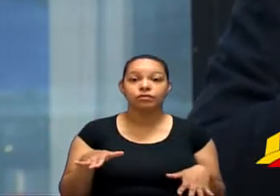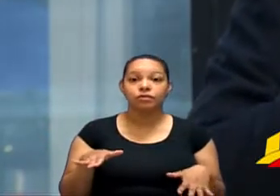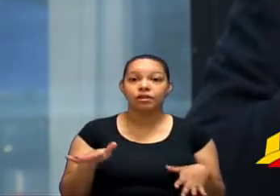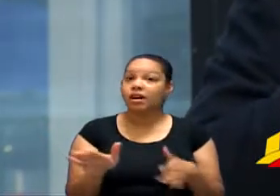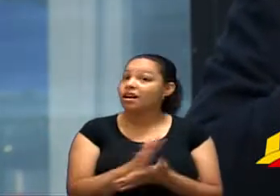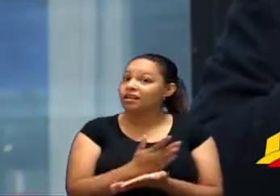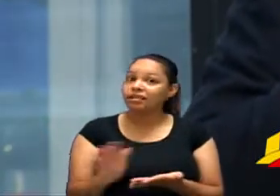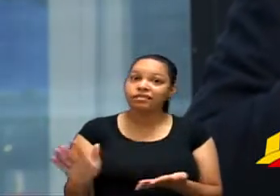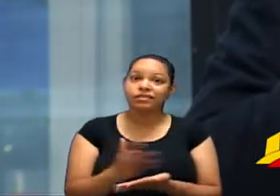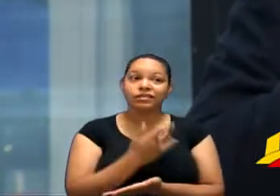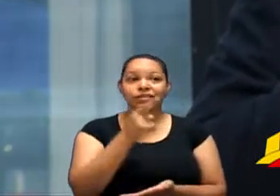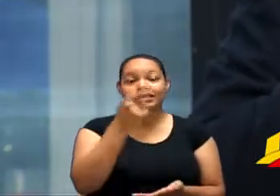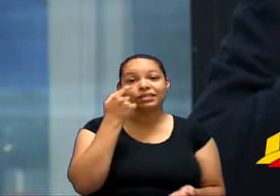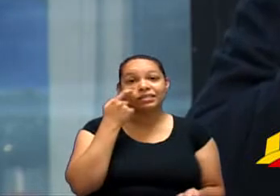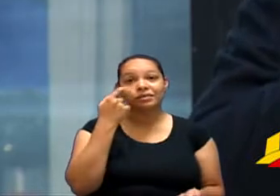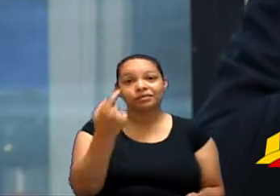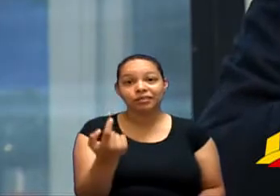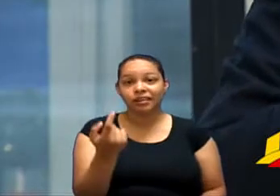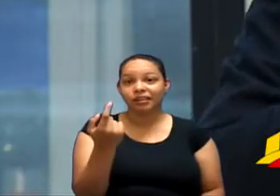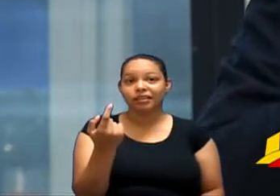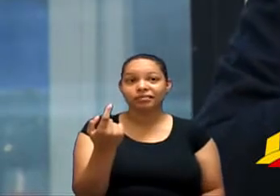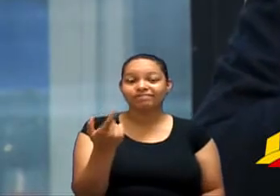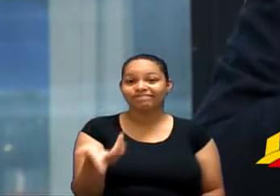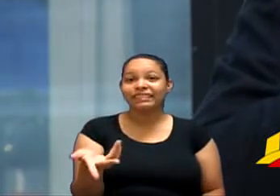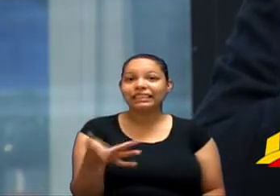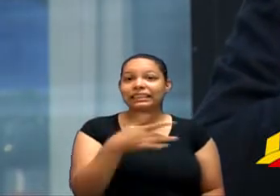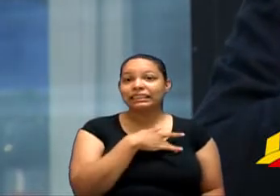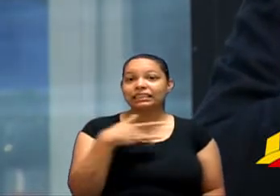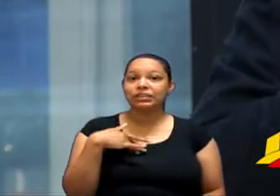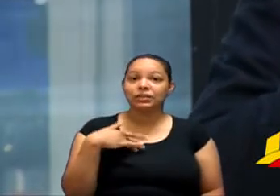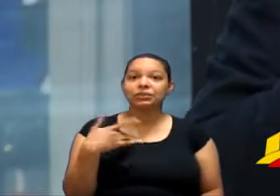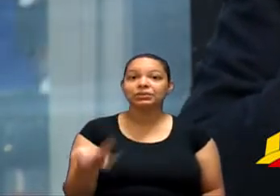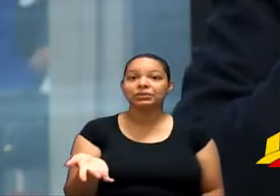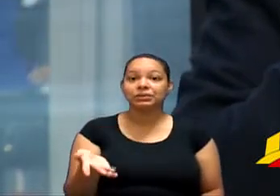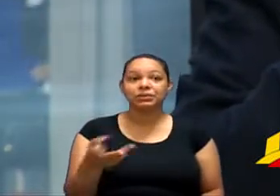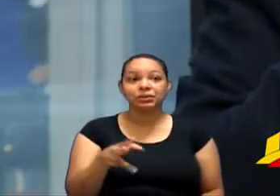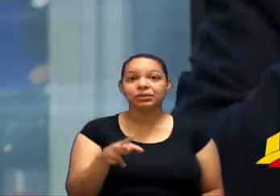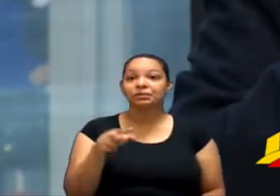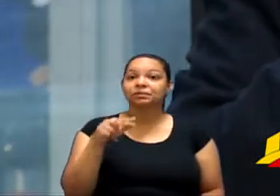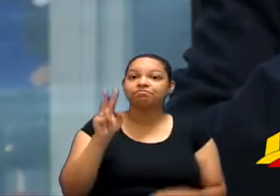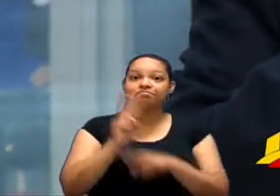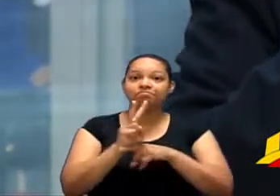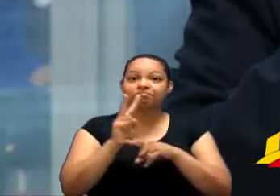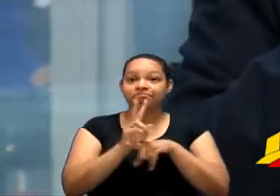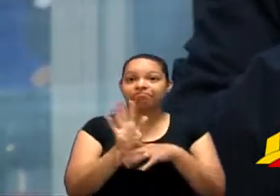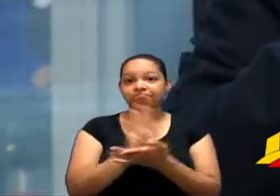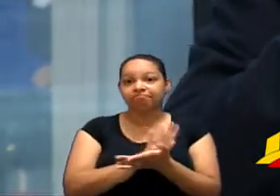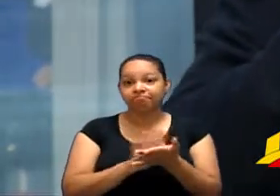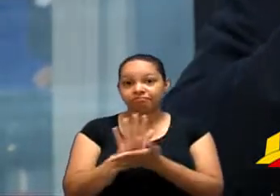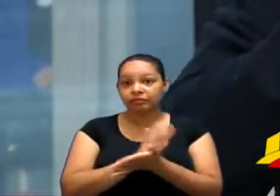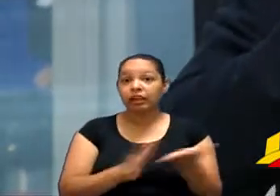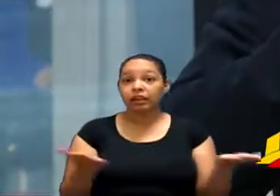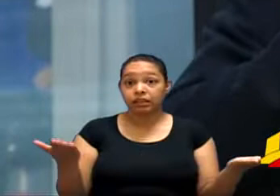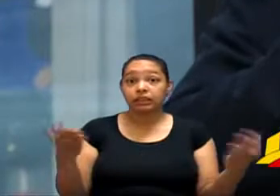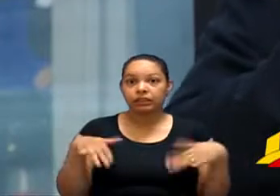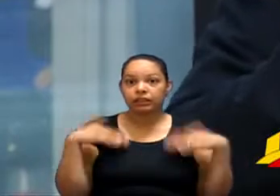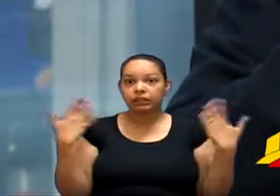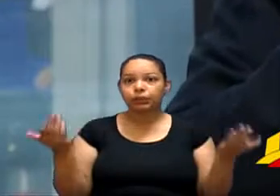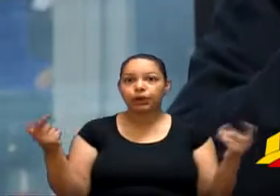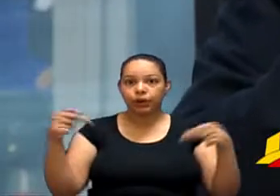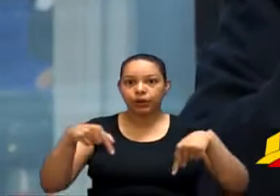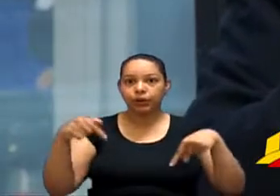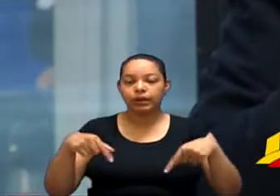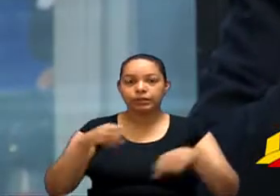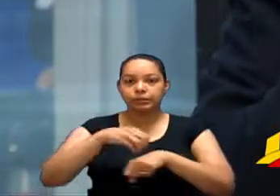gastamos a nossa saúde com o que não devemos então fica aqui a importância do profissional da área de saúde